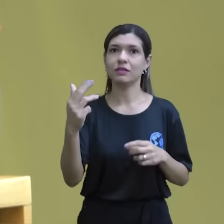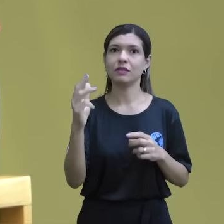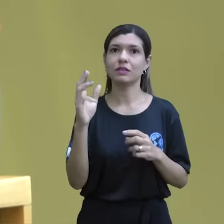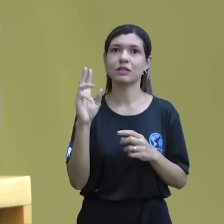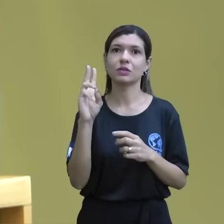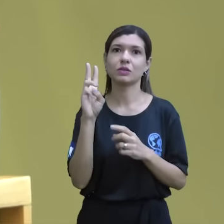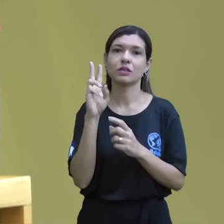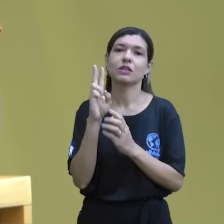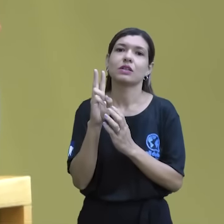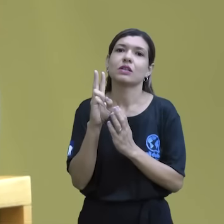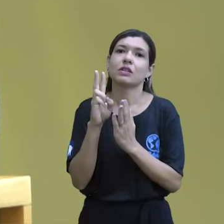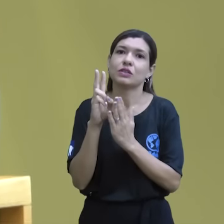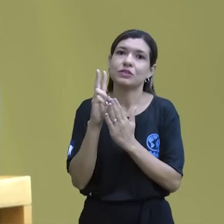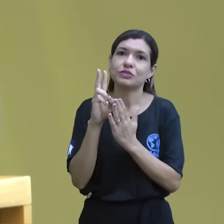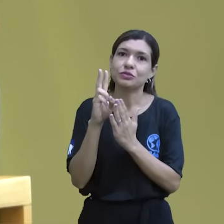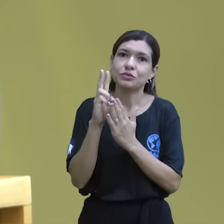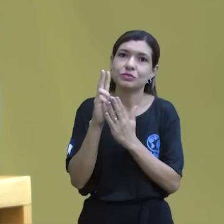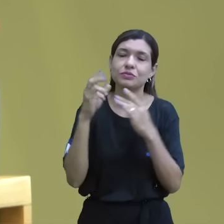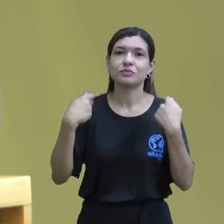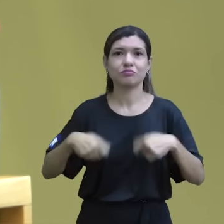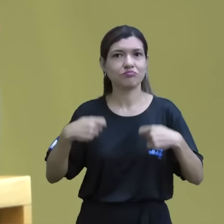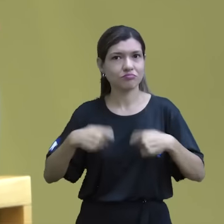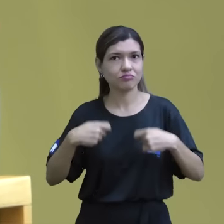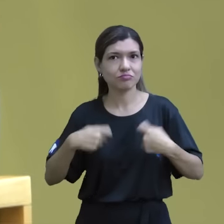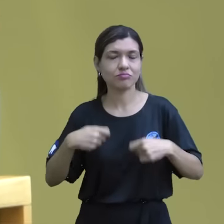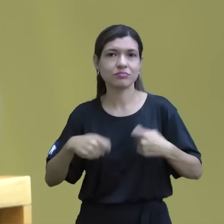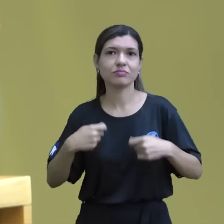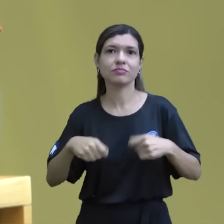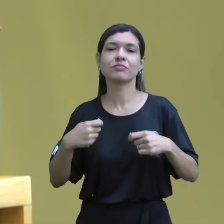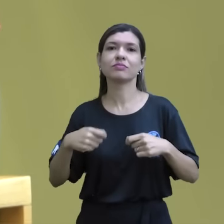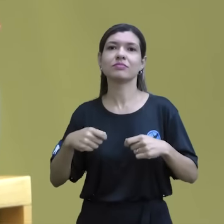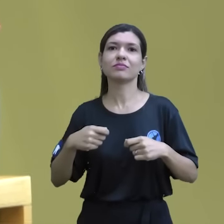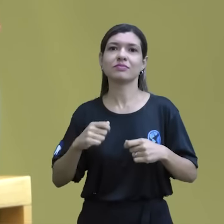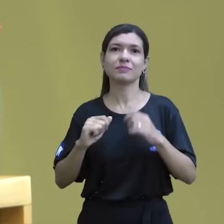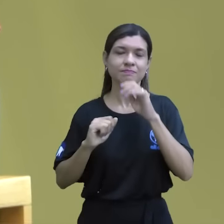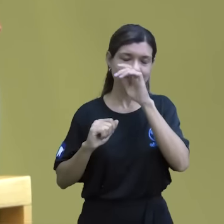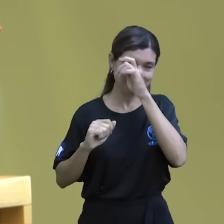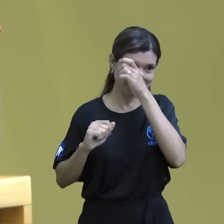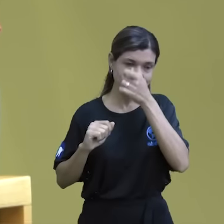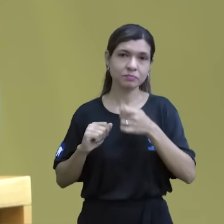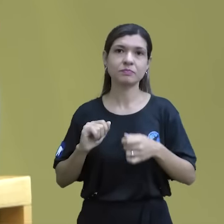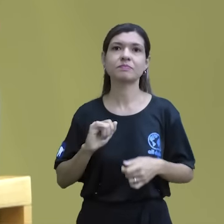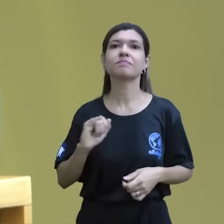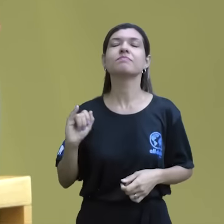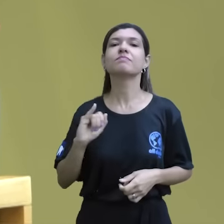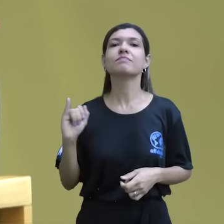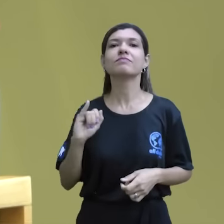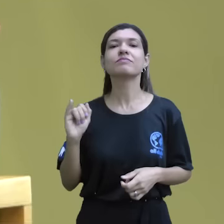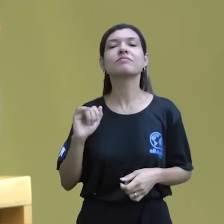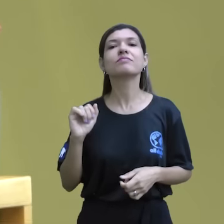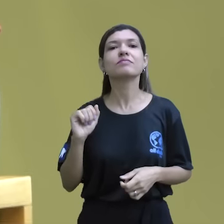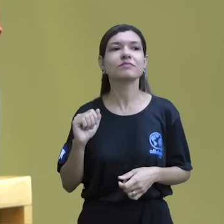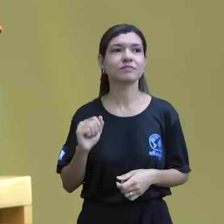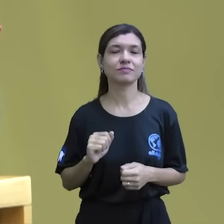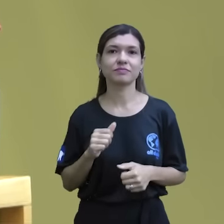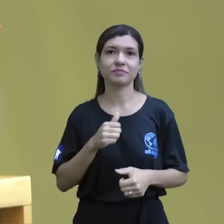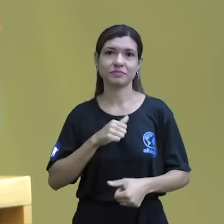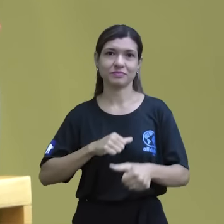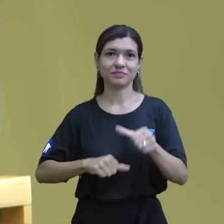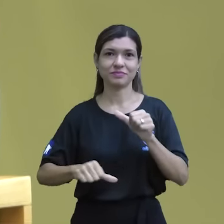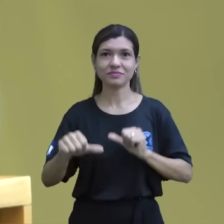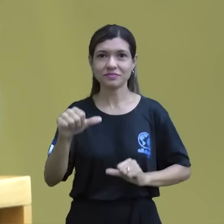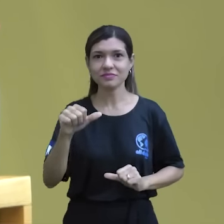suas palavras, exprimindo algum fato da natureza, a cor das águas correntes, a altura, a